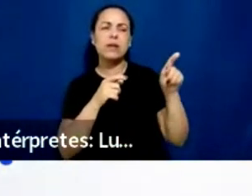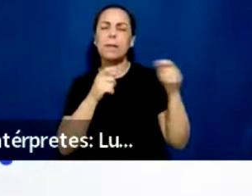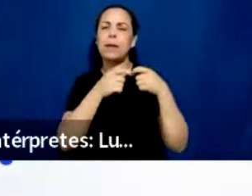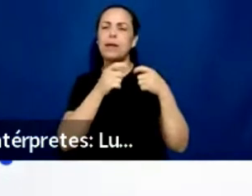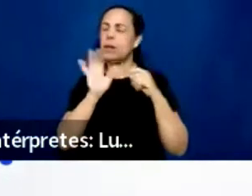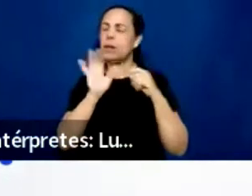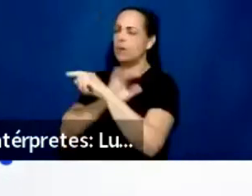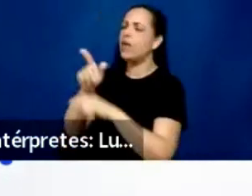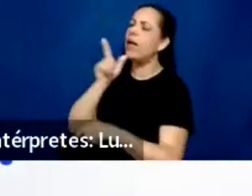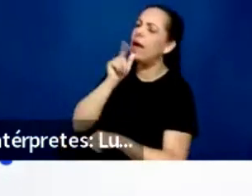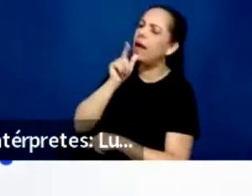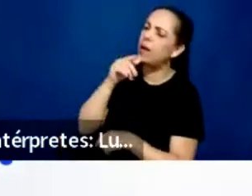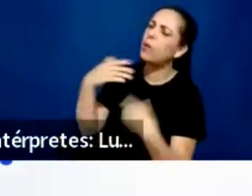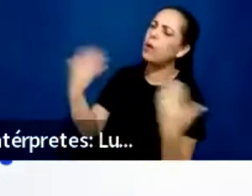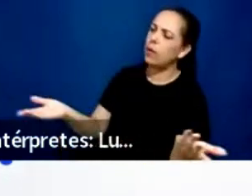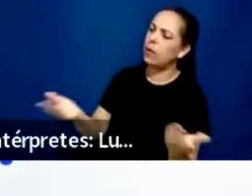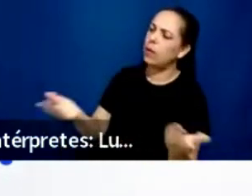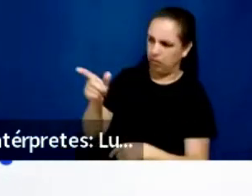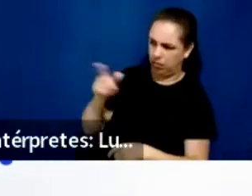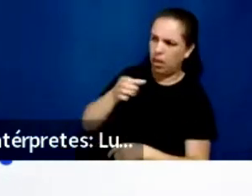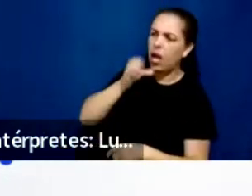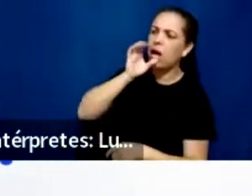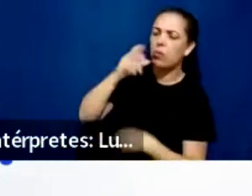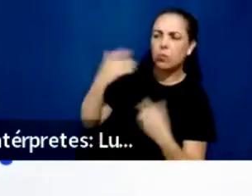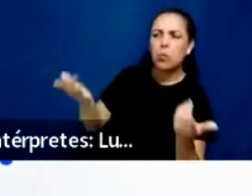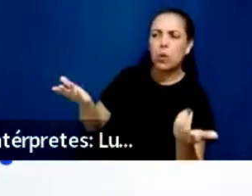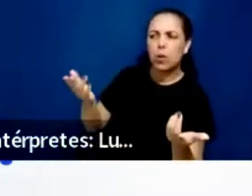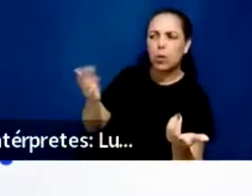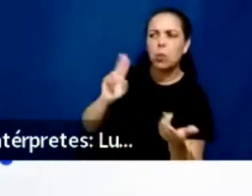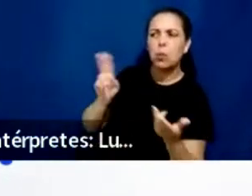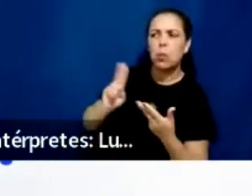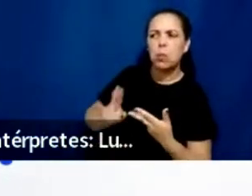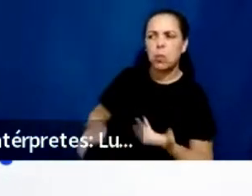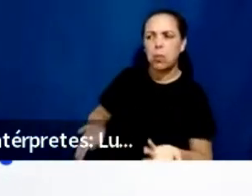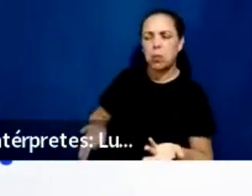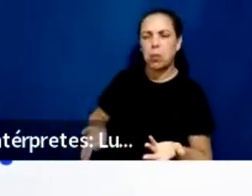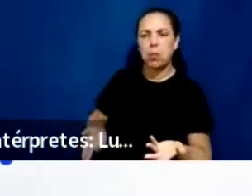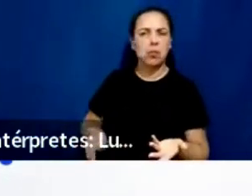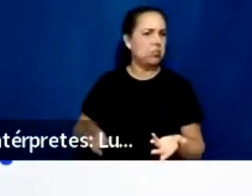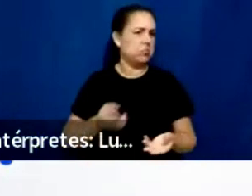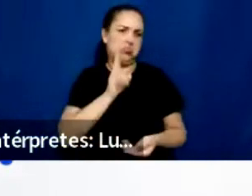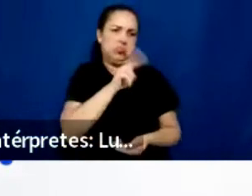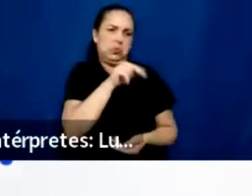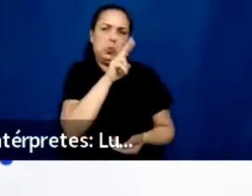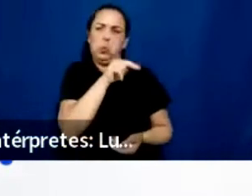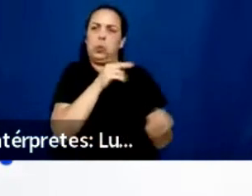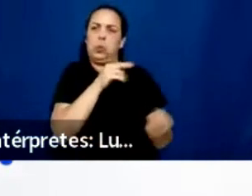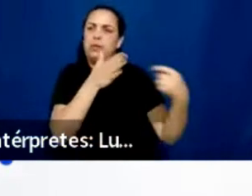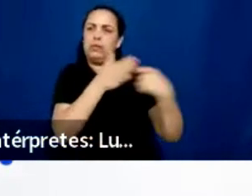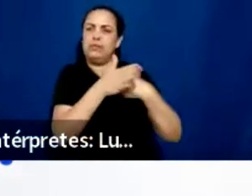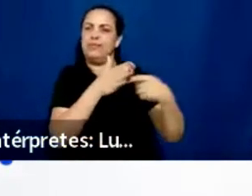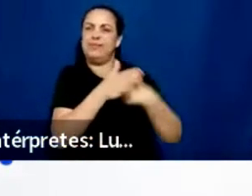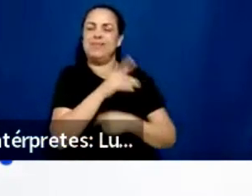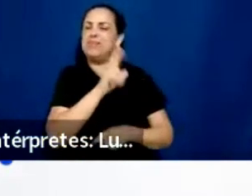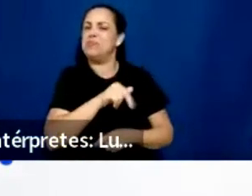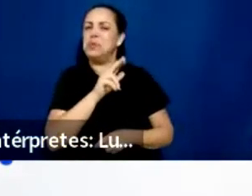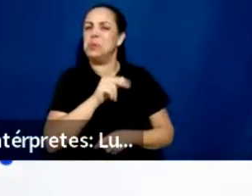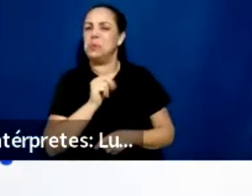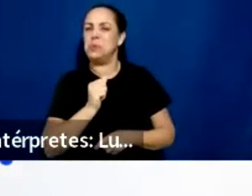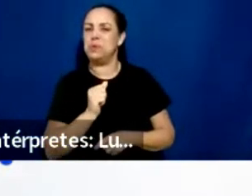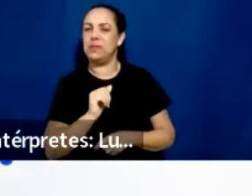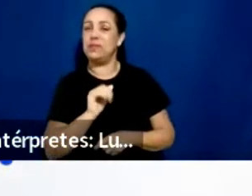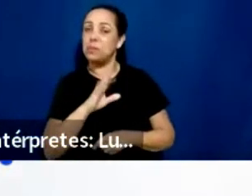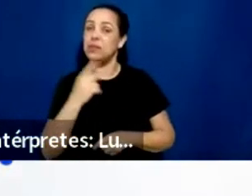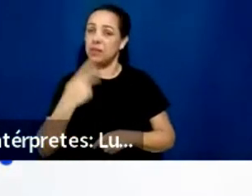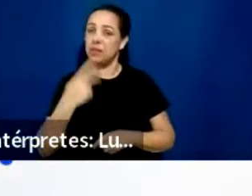toma. Não sei se para vocês já perguntaram, se vocês puderem responder no chat, para mim nunca. Só que ela é 70% do nosso